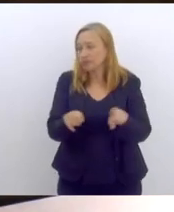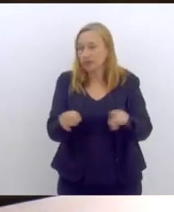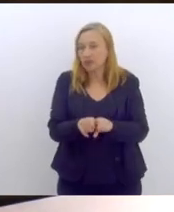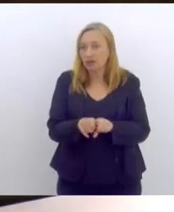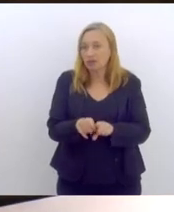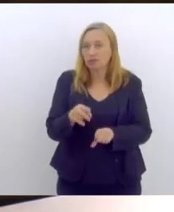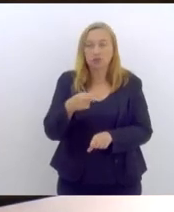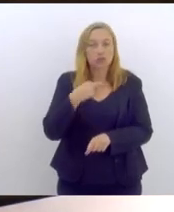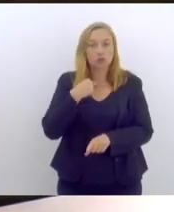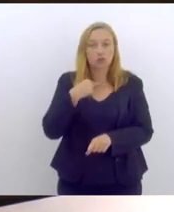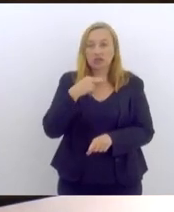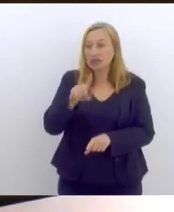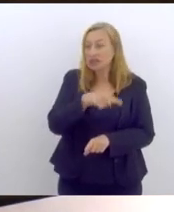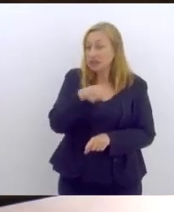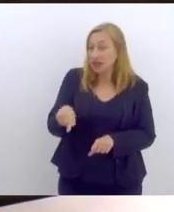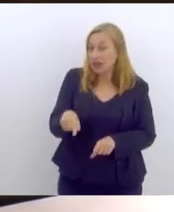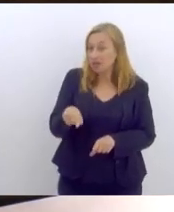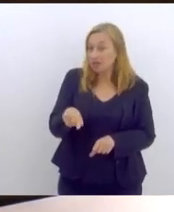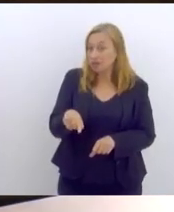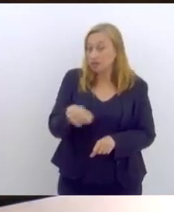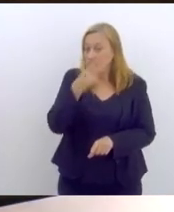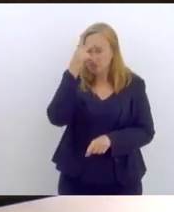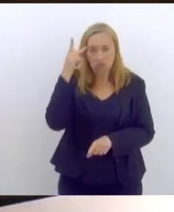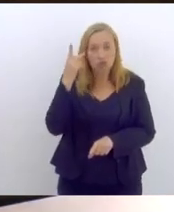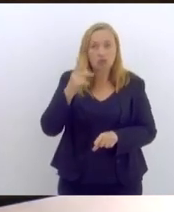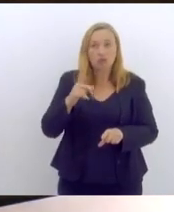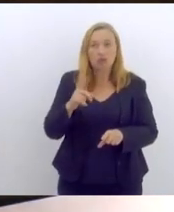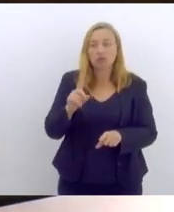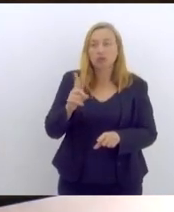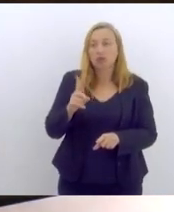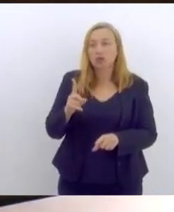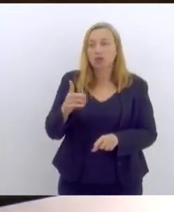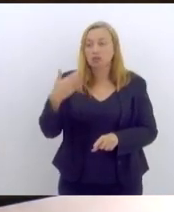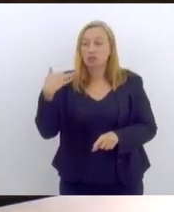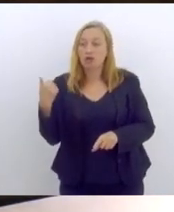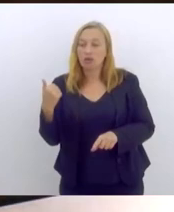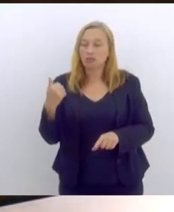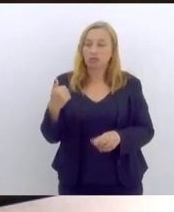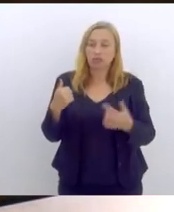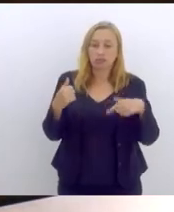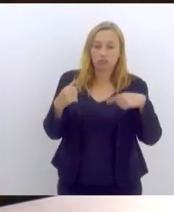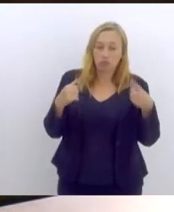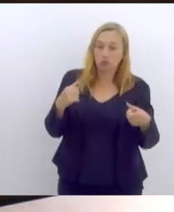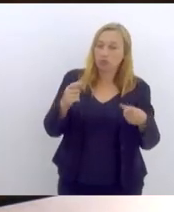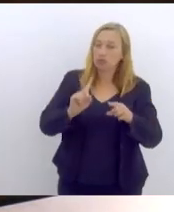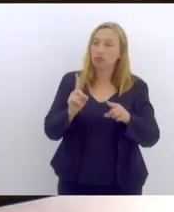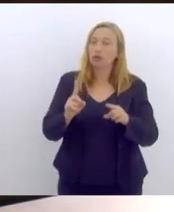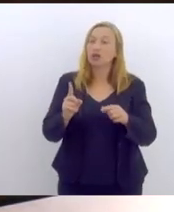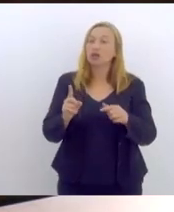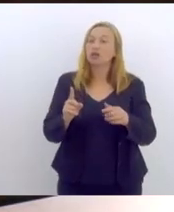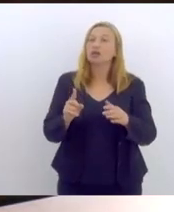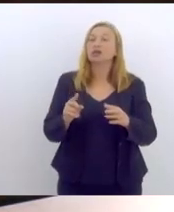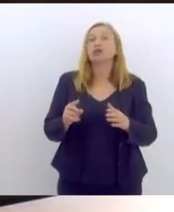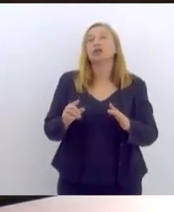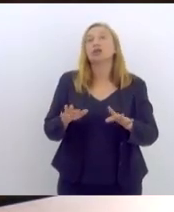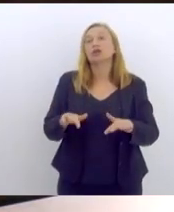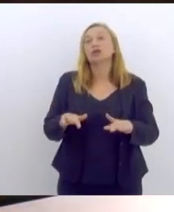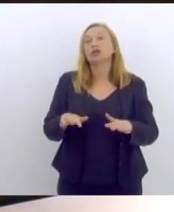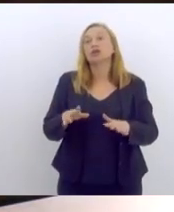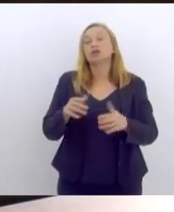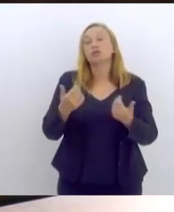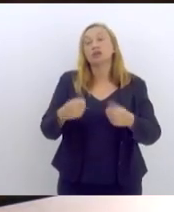devemos cancelar absolutamente ninguém, então, nem um lado, nem o outro. Portanto, enquanto a situação não está